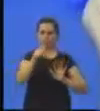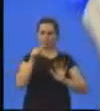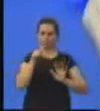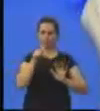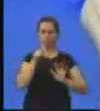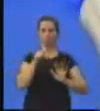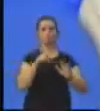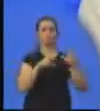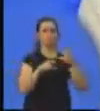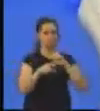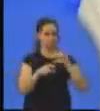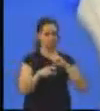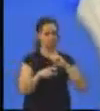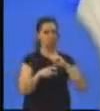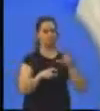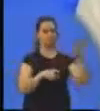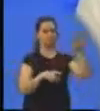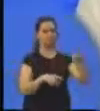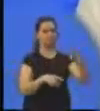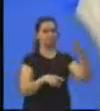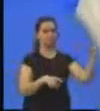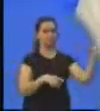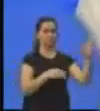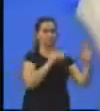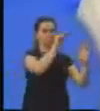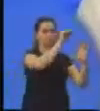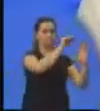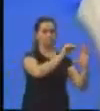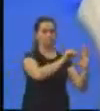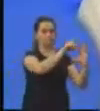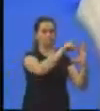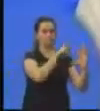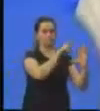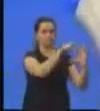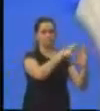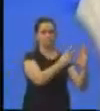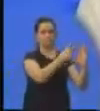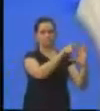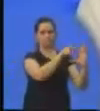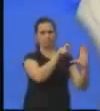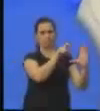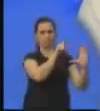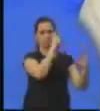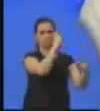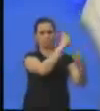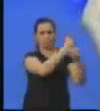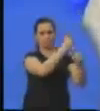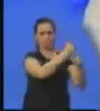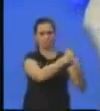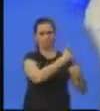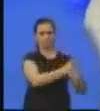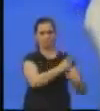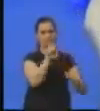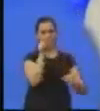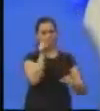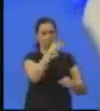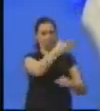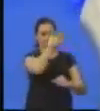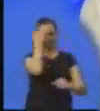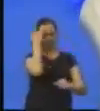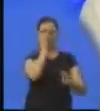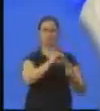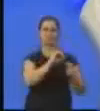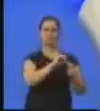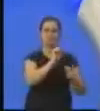coloquei o 2x. Então, na tabela tem lá o x e o seno de 2x. E os resultados que foram encontrados. Você vai fazer todos